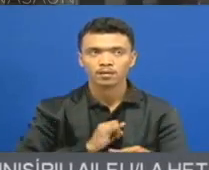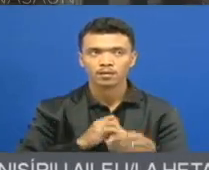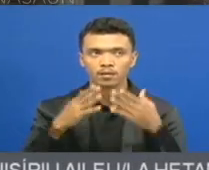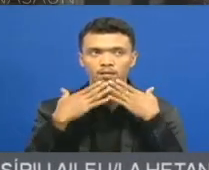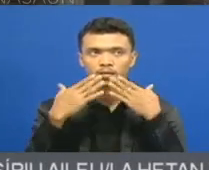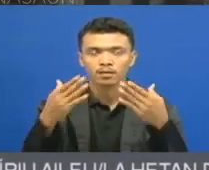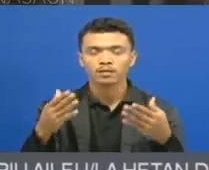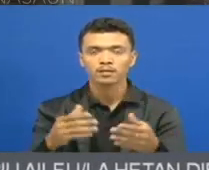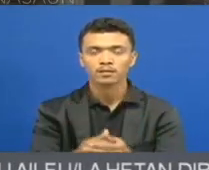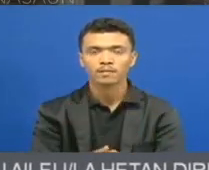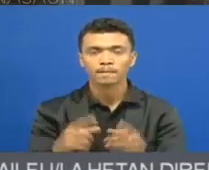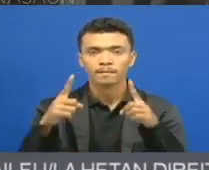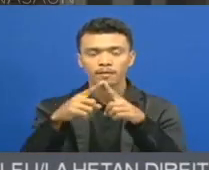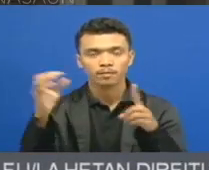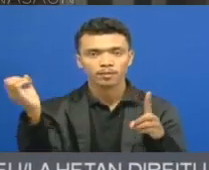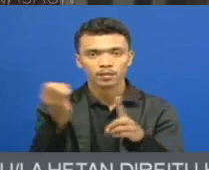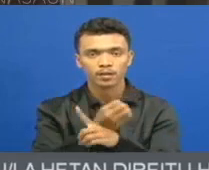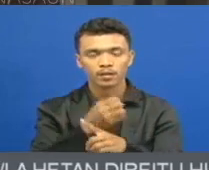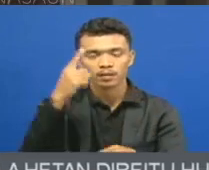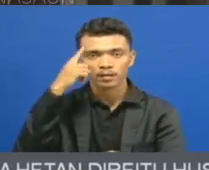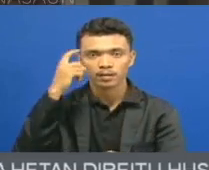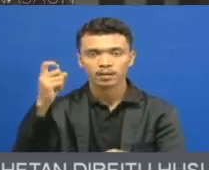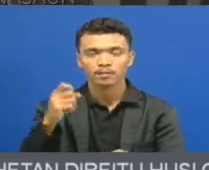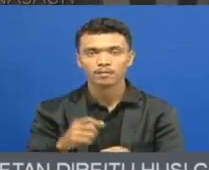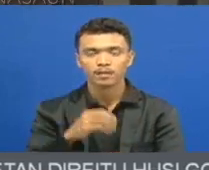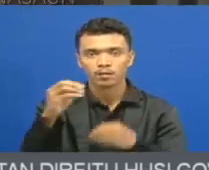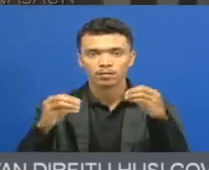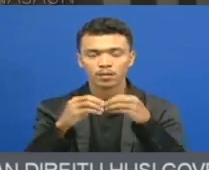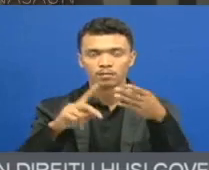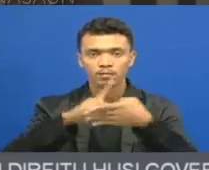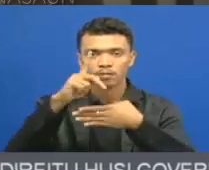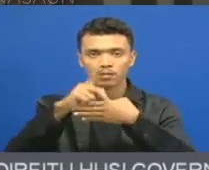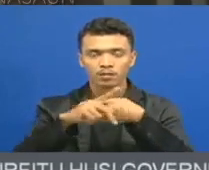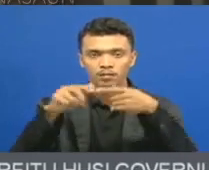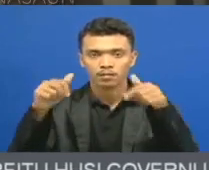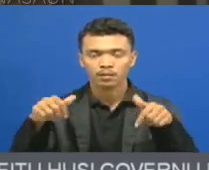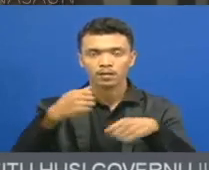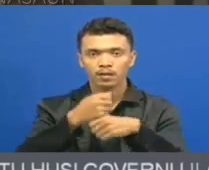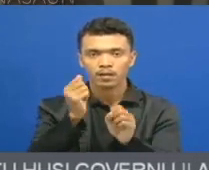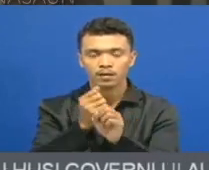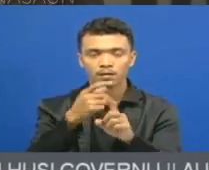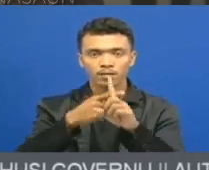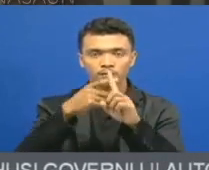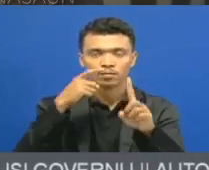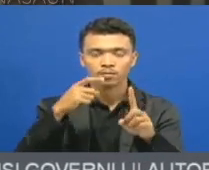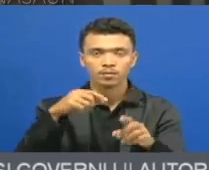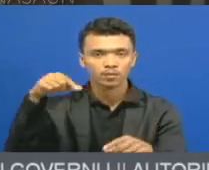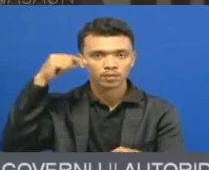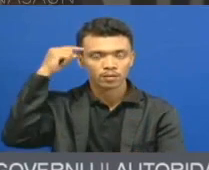Agradece, obrigada por ter oportunidade de estar com o programa. Lá o